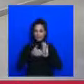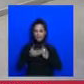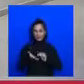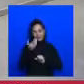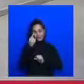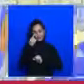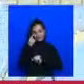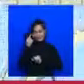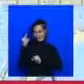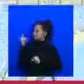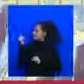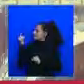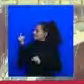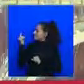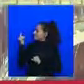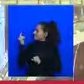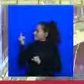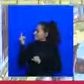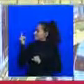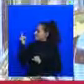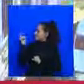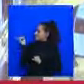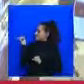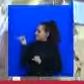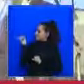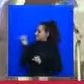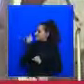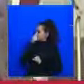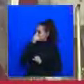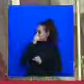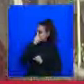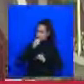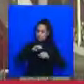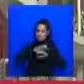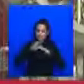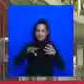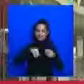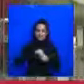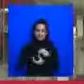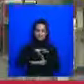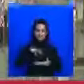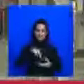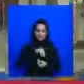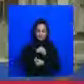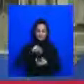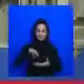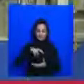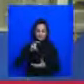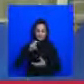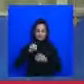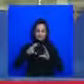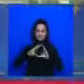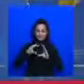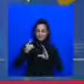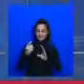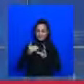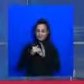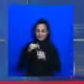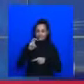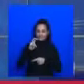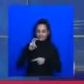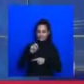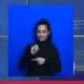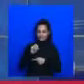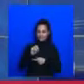Lá, bolas posicionadas, valendo. Globo carregado, embaralhando, 50 bolas numeradas de 0